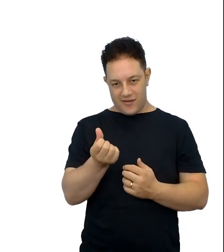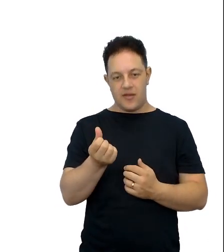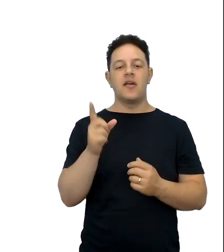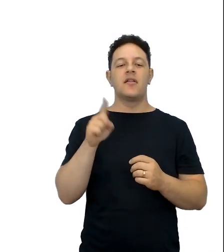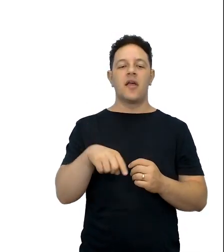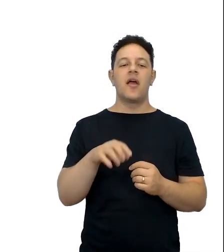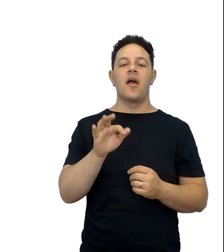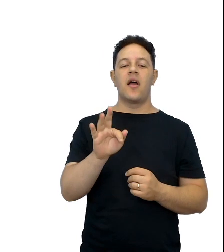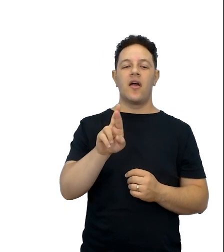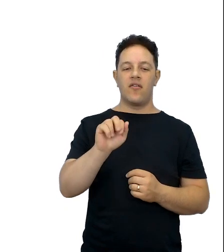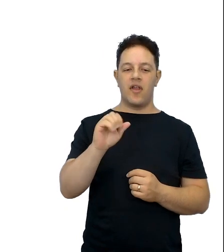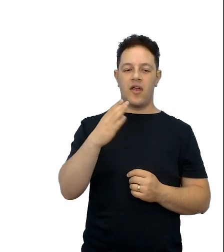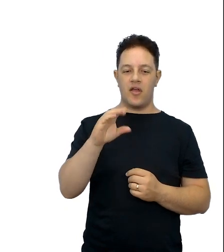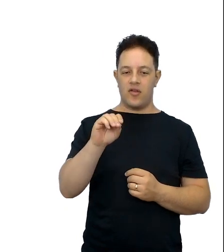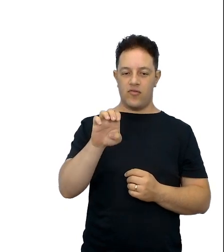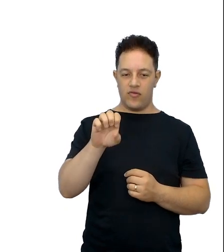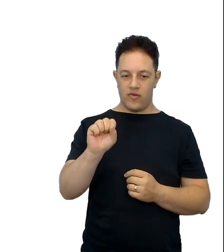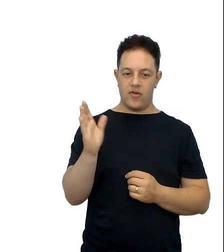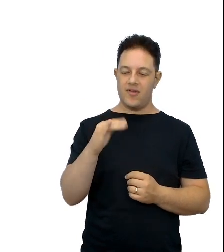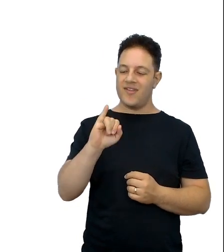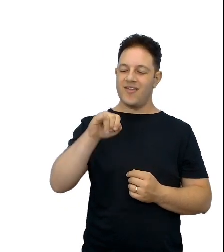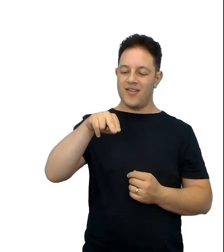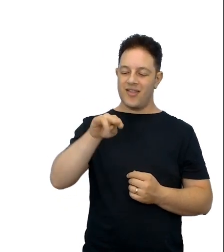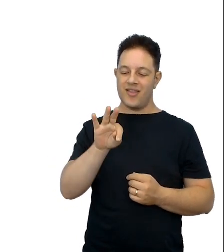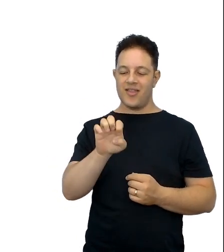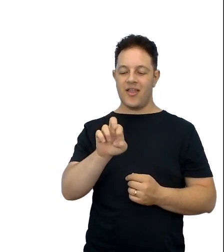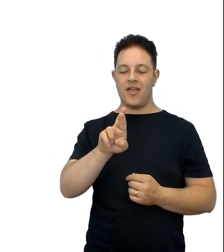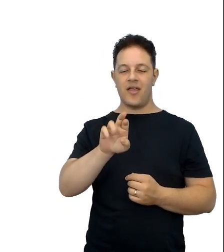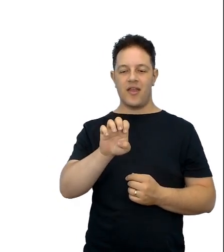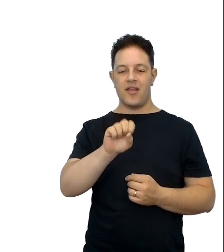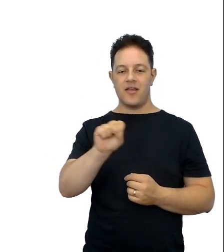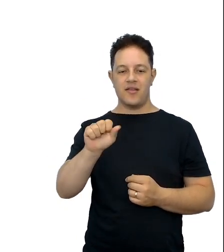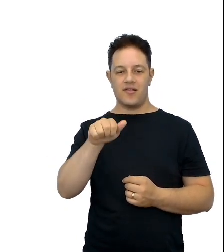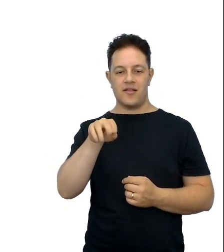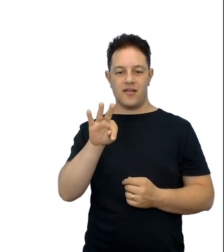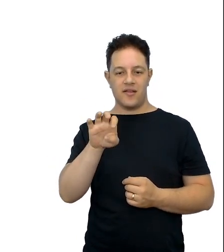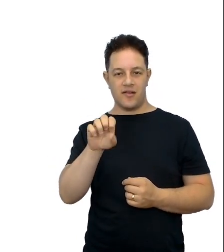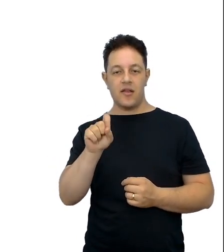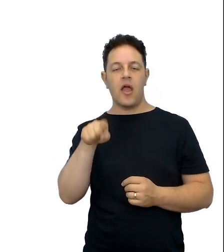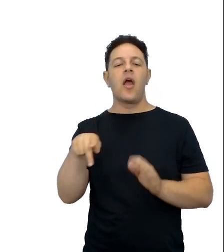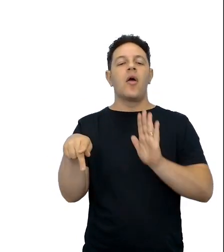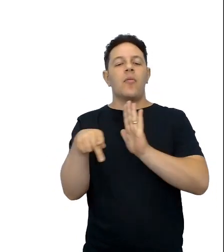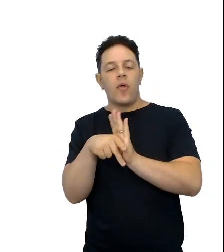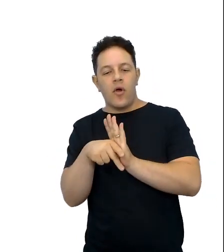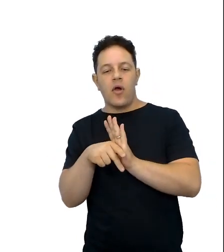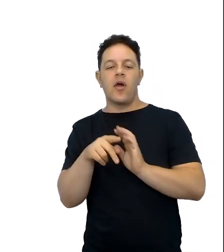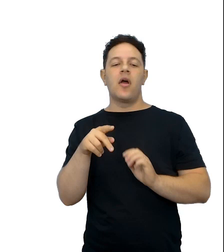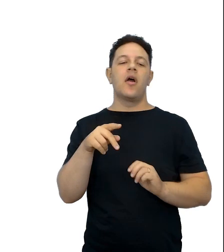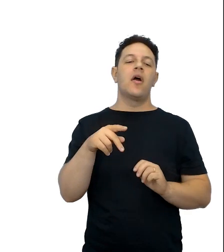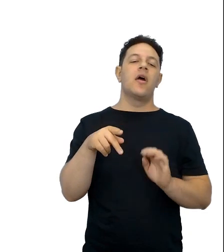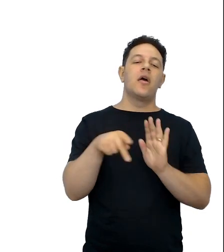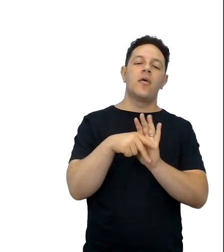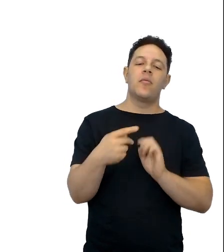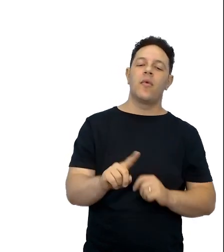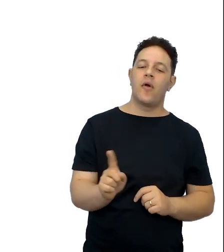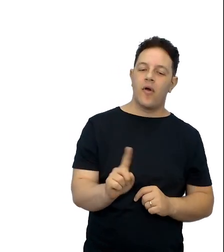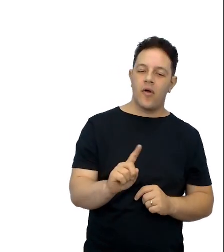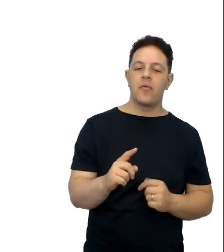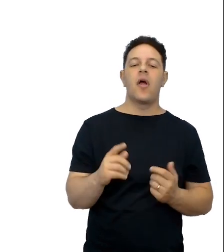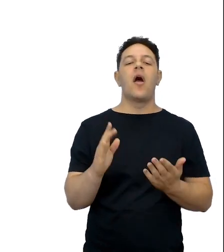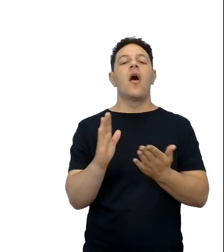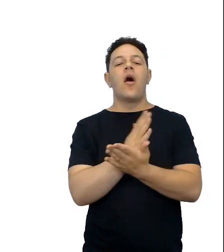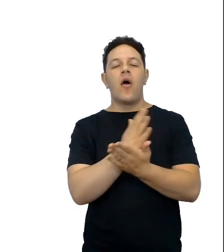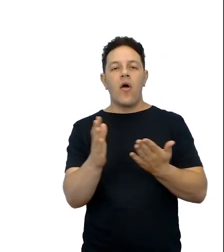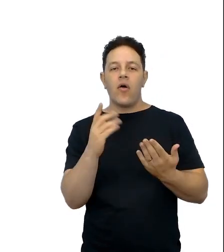vem trabalhando aí, né? O que são frações próprias, o que são frações impróprias, quais frações são